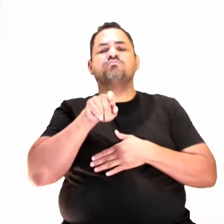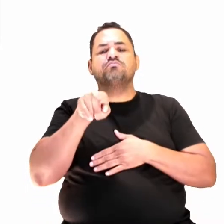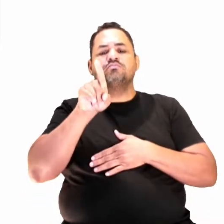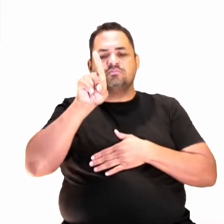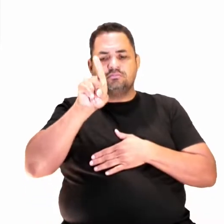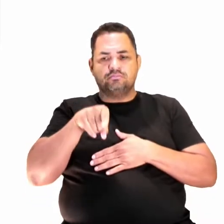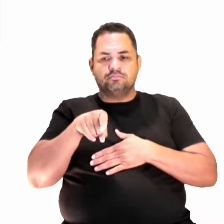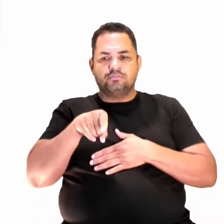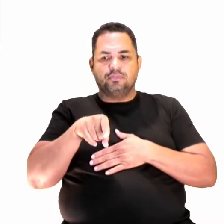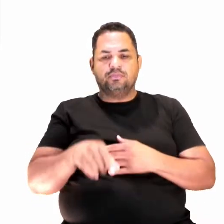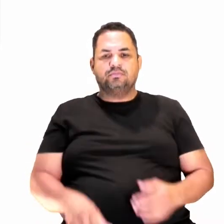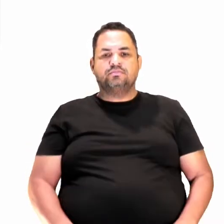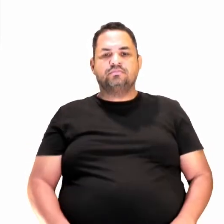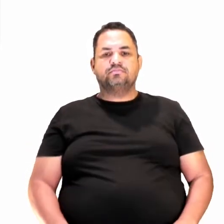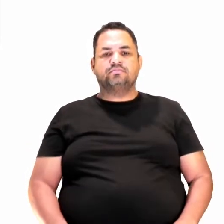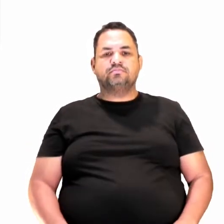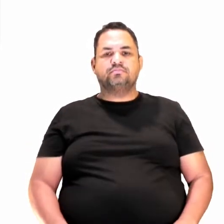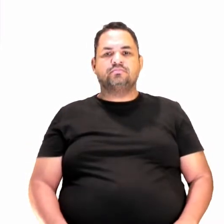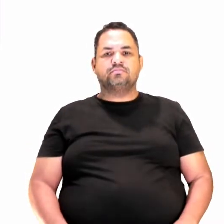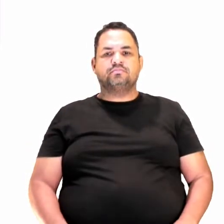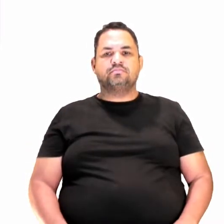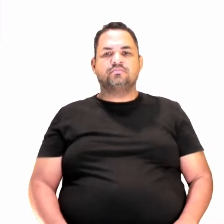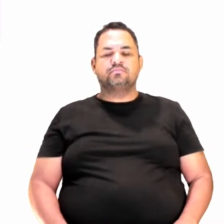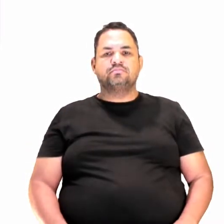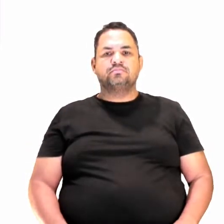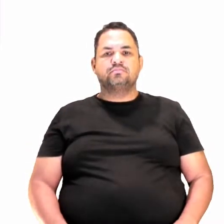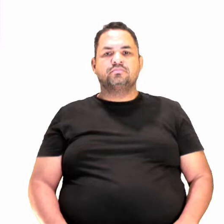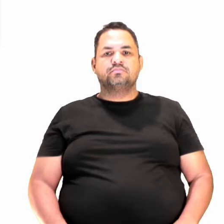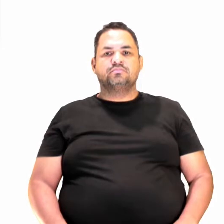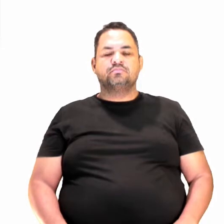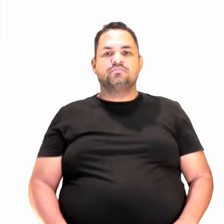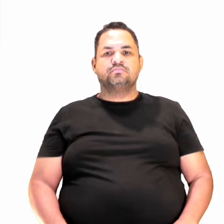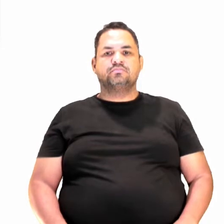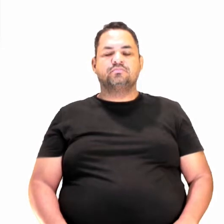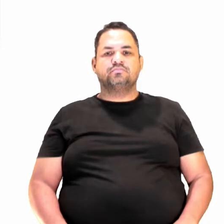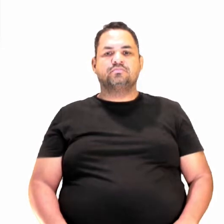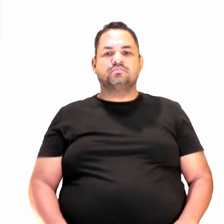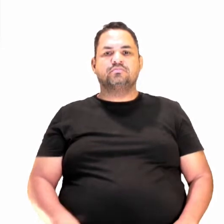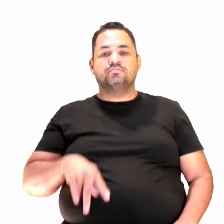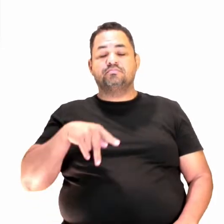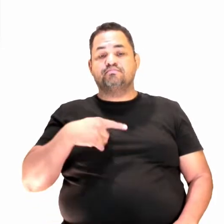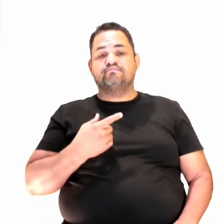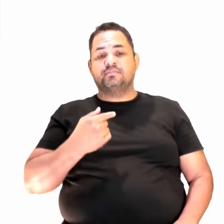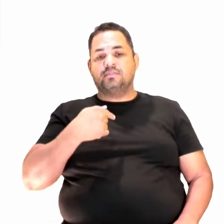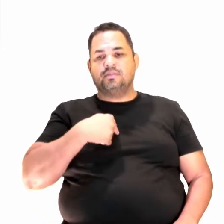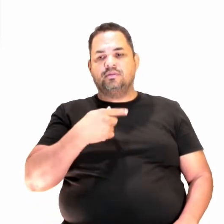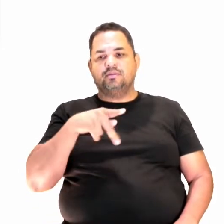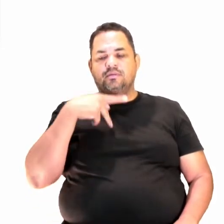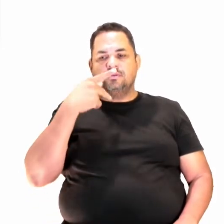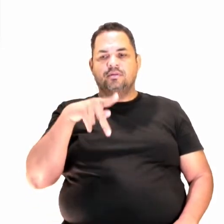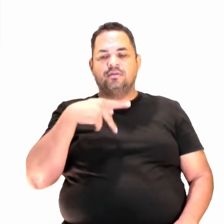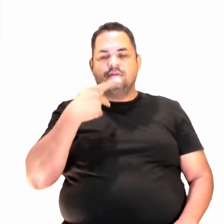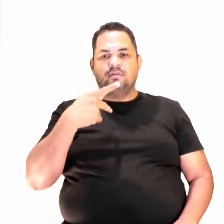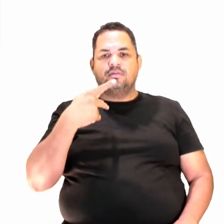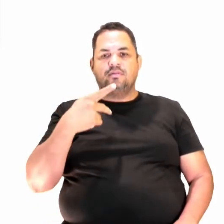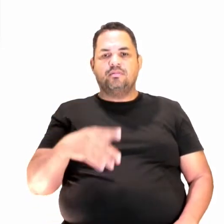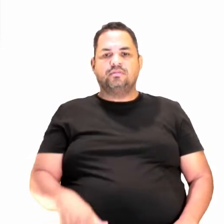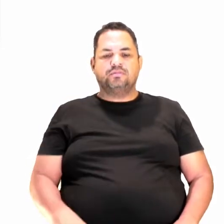eu uso, presta atenção, essa expressão aqui, look like, para eu falar sobre